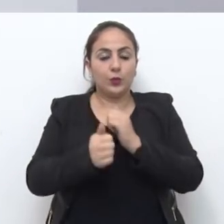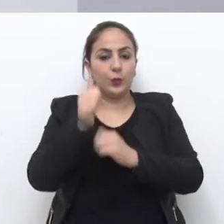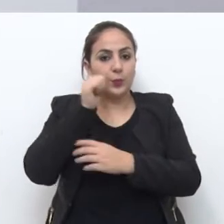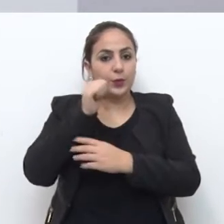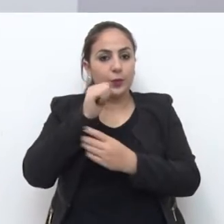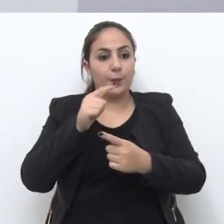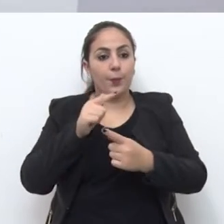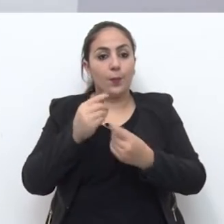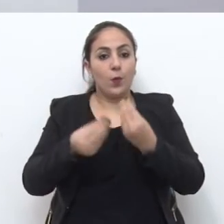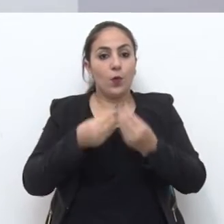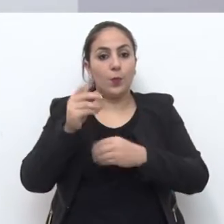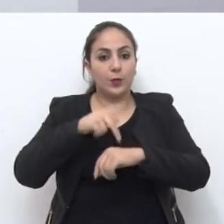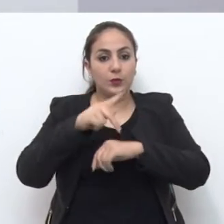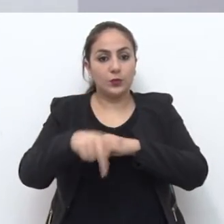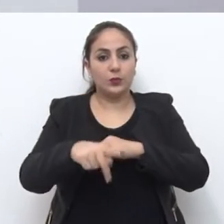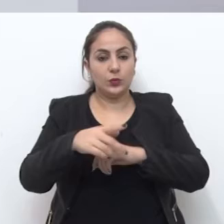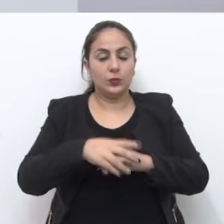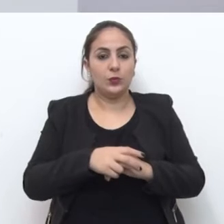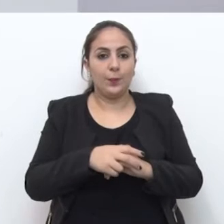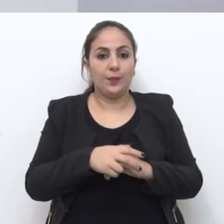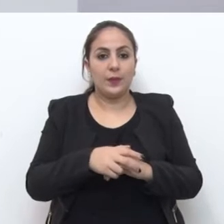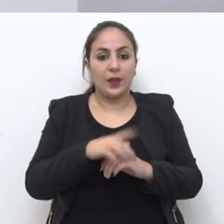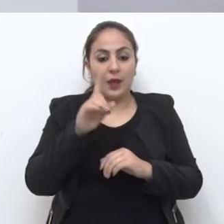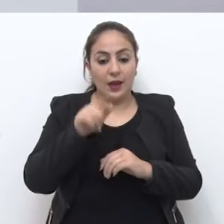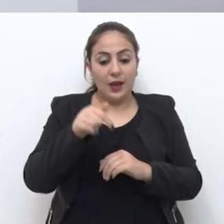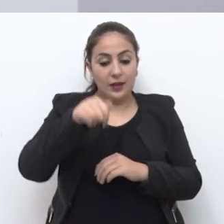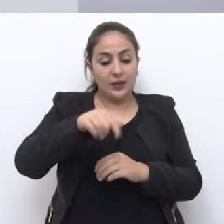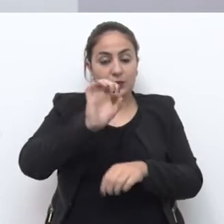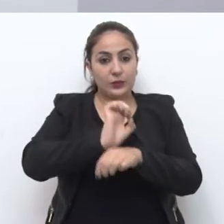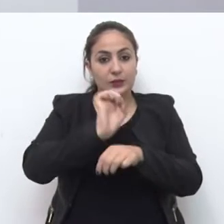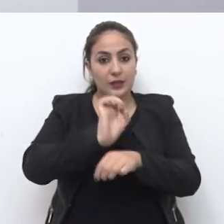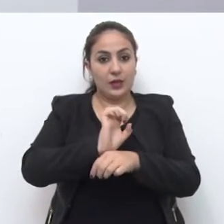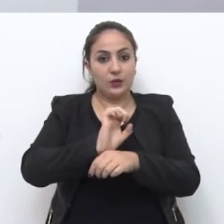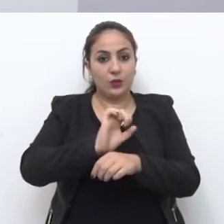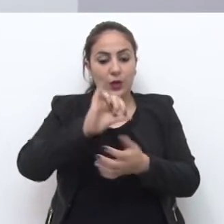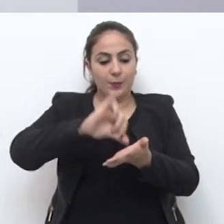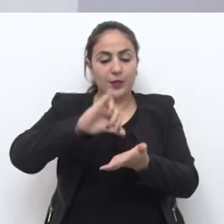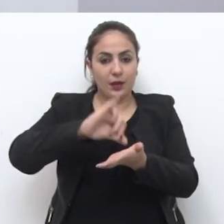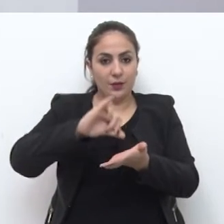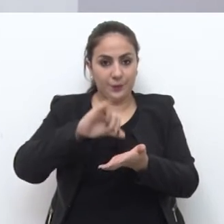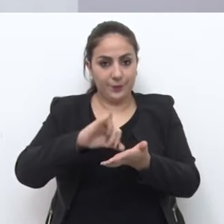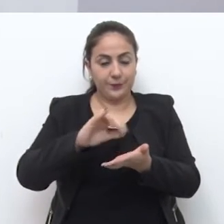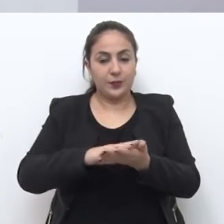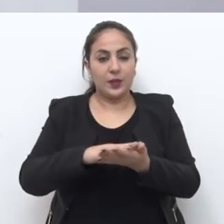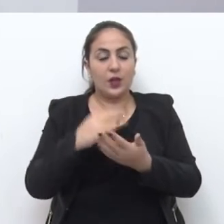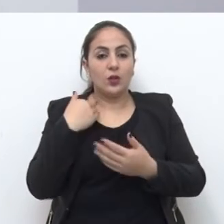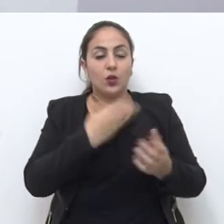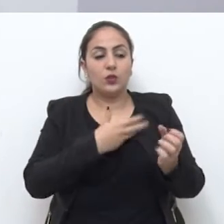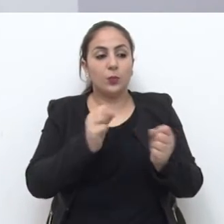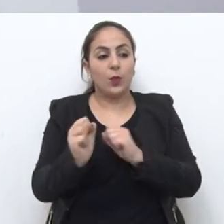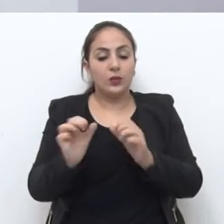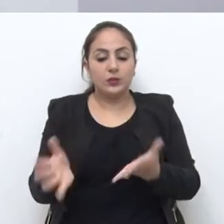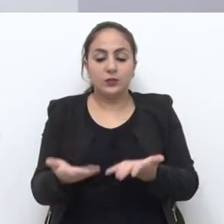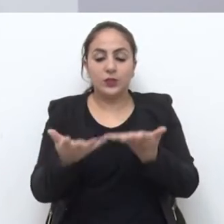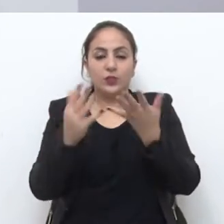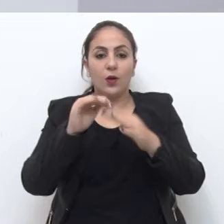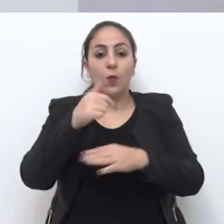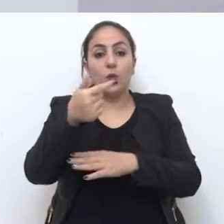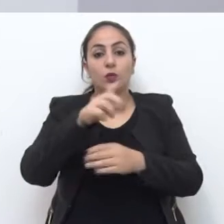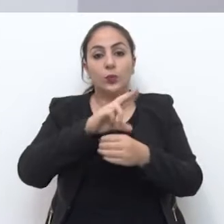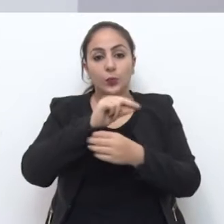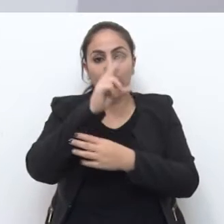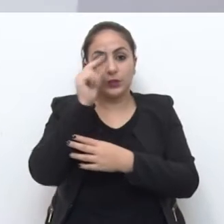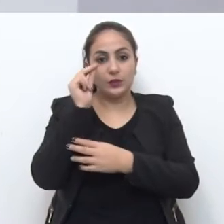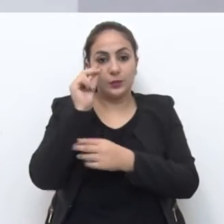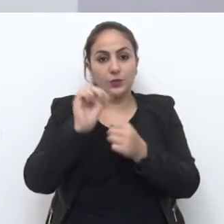por ser a capital do norte do estado, adotando essa medida, poderia, quem sabe, incentivar outros municípios também a fazer a mesma